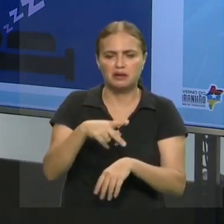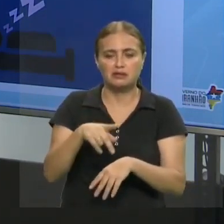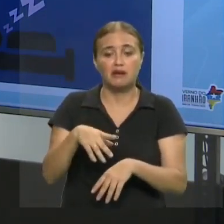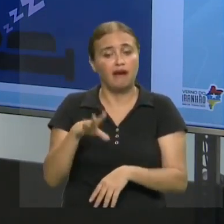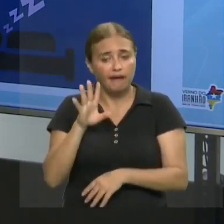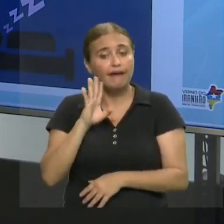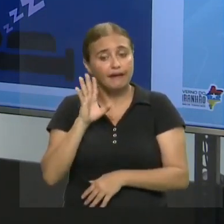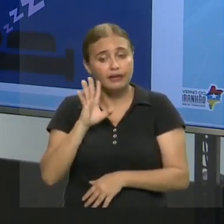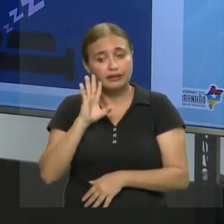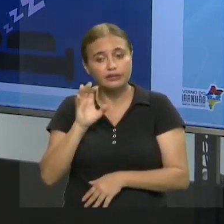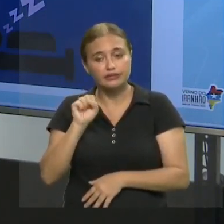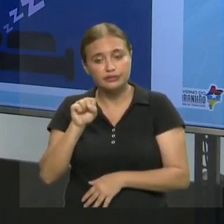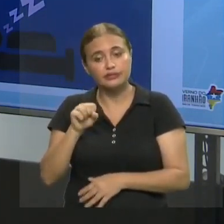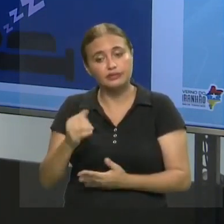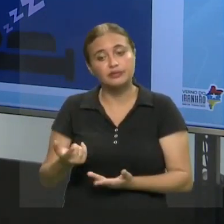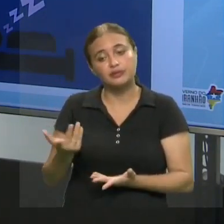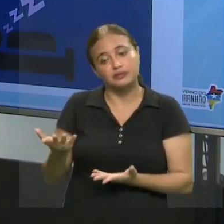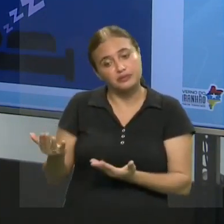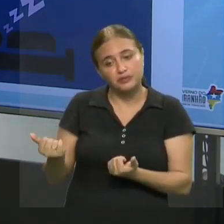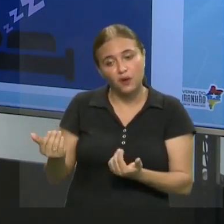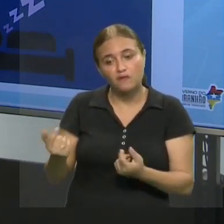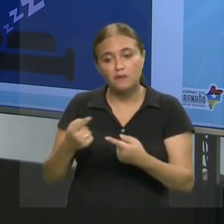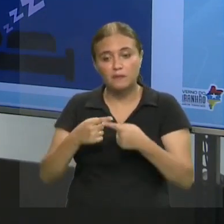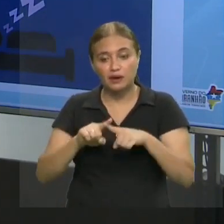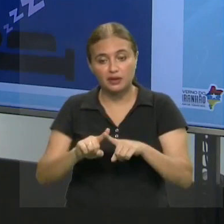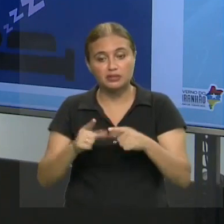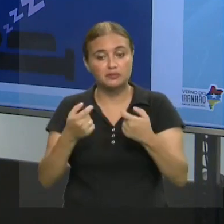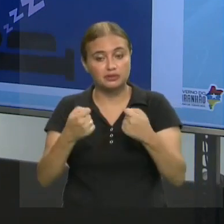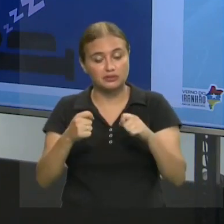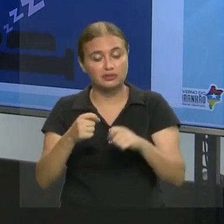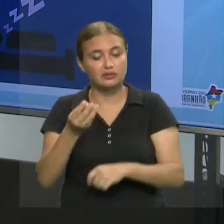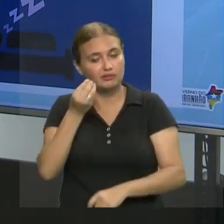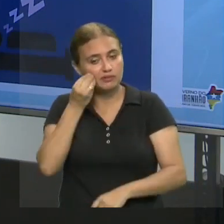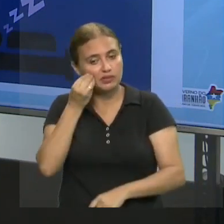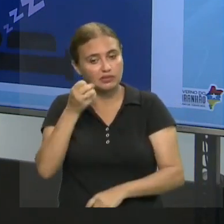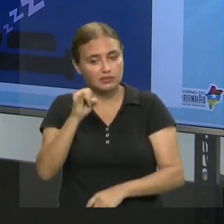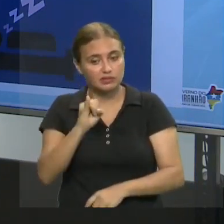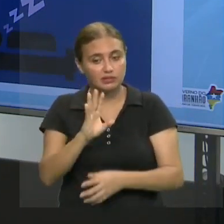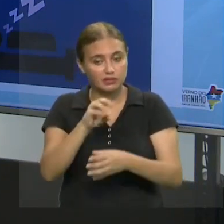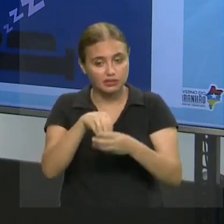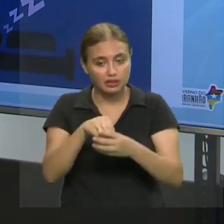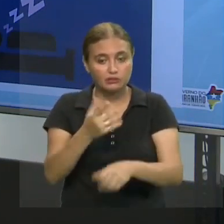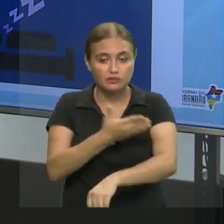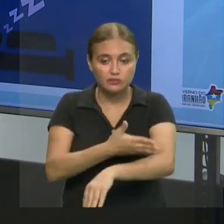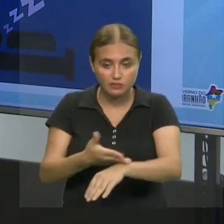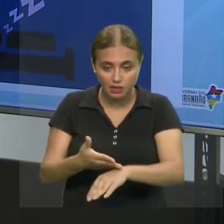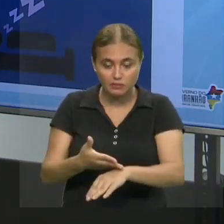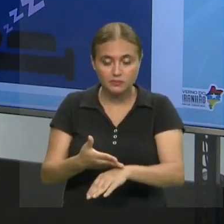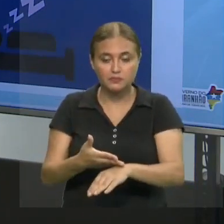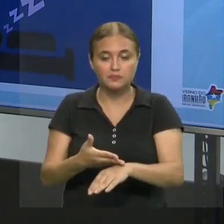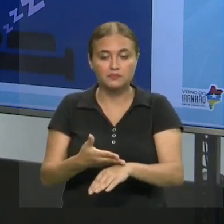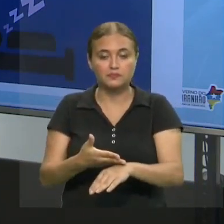bem legais de se fazer quando você é jovem. Mas a gente tem que ver assim, dentro